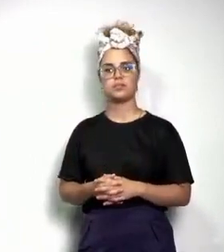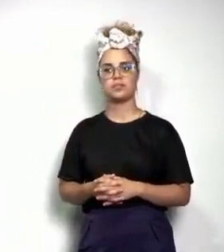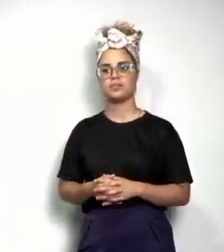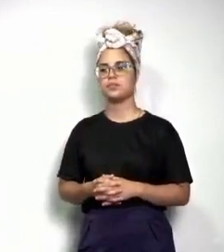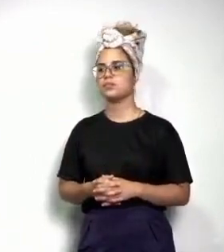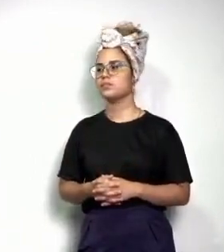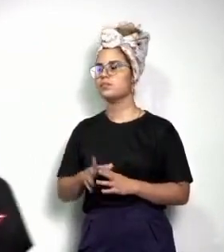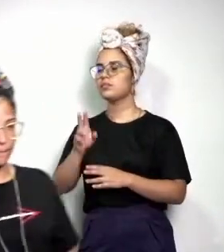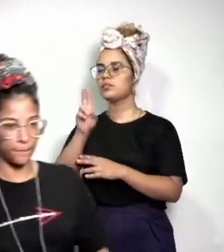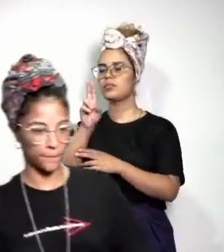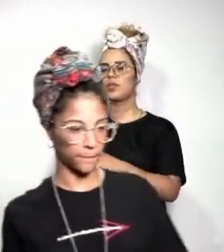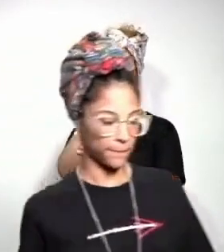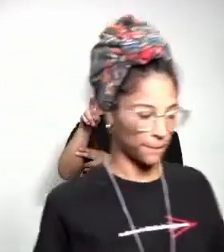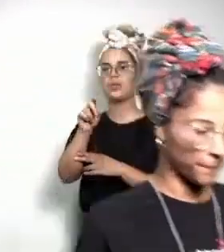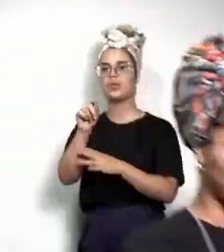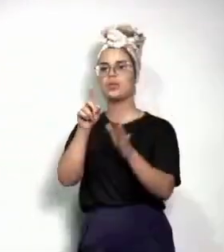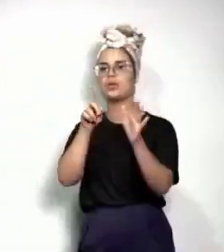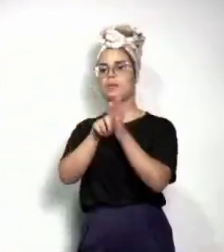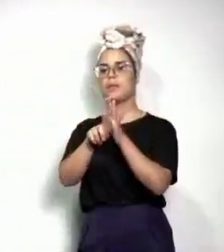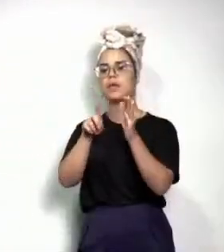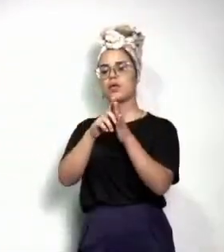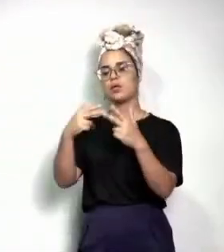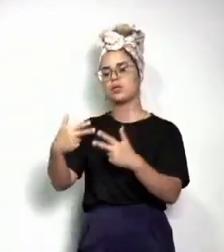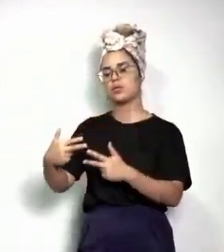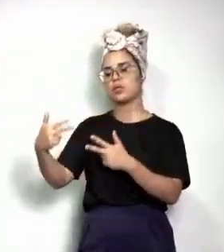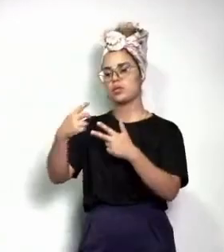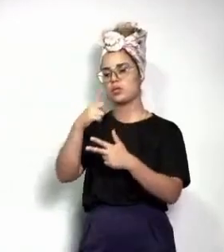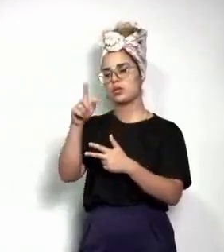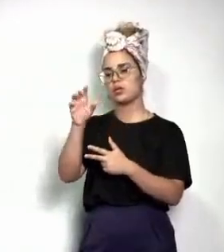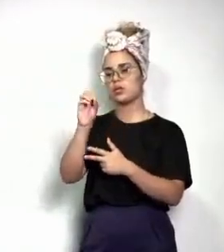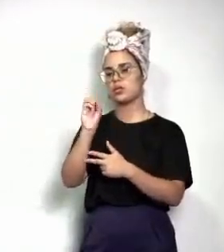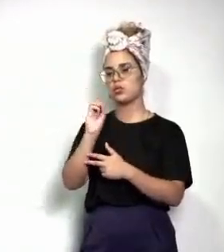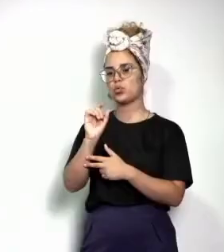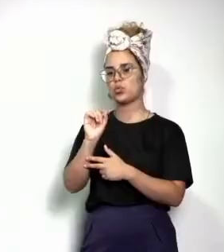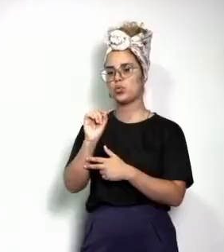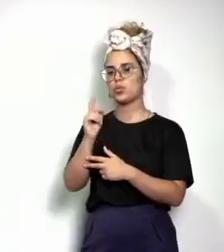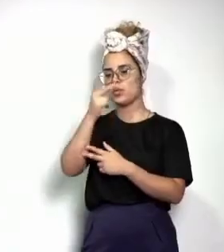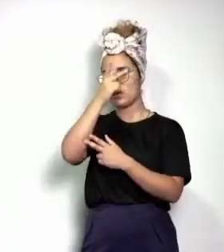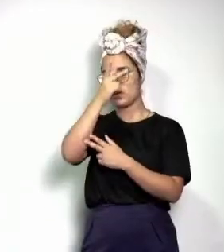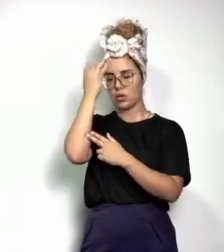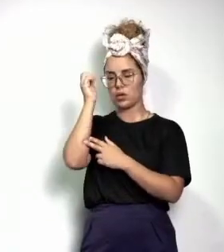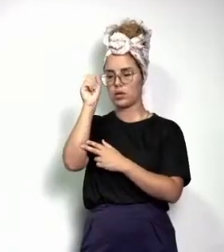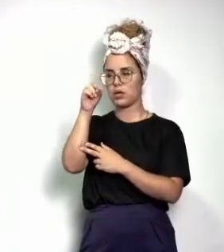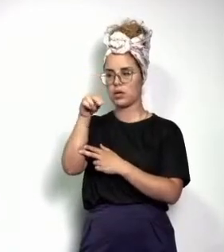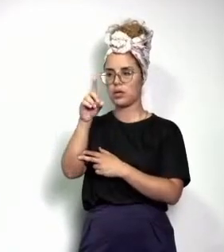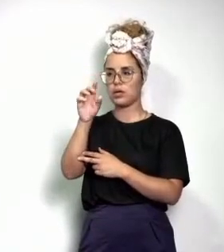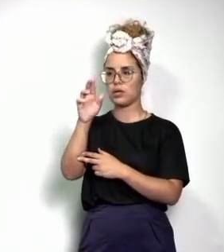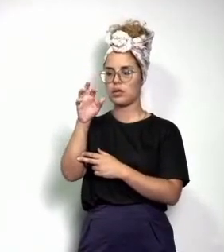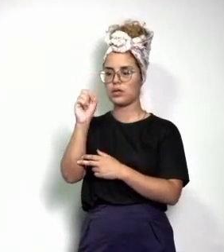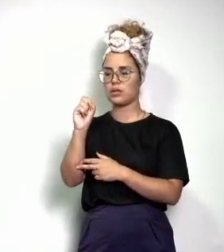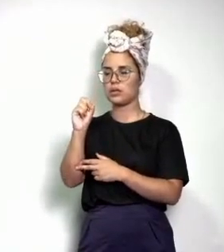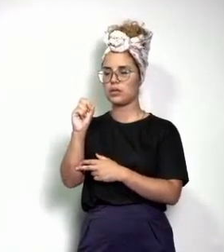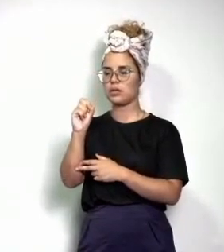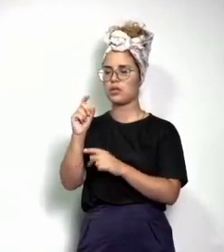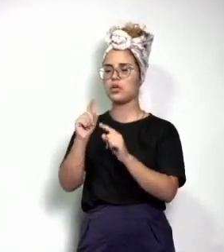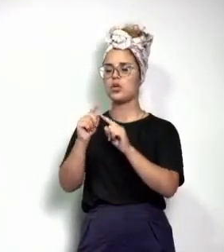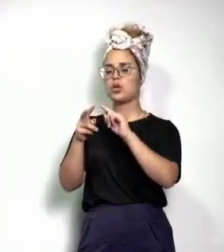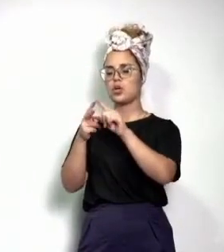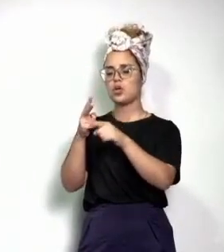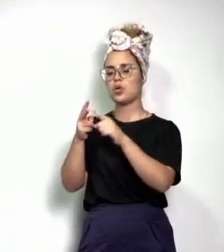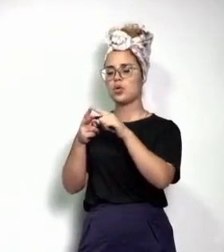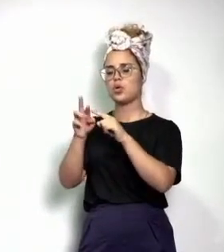Bruna, tem uma pergunta aqui no Zoom do André. Bruna, tanto o Holy Land quanto